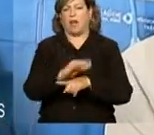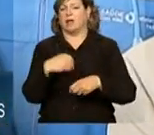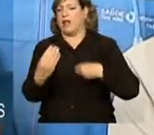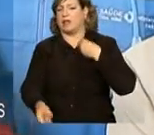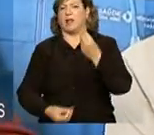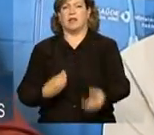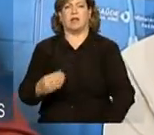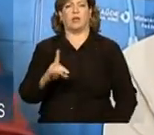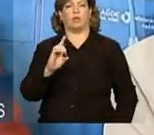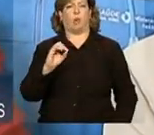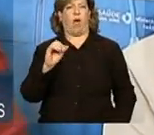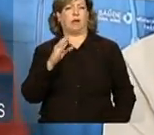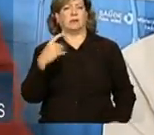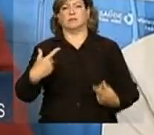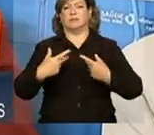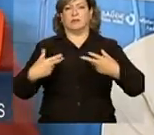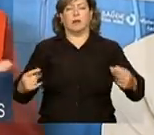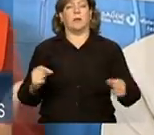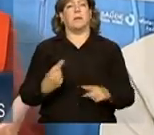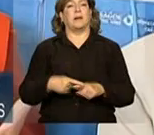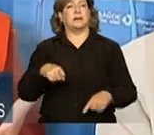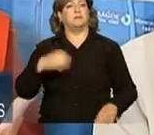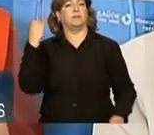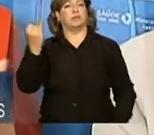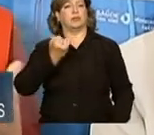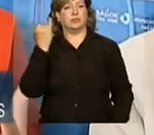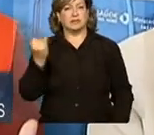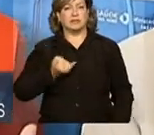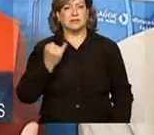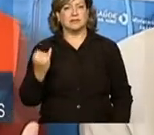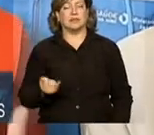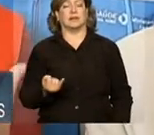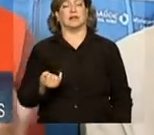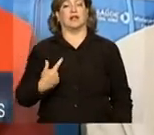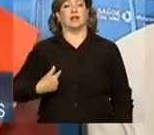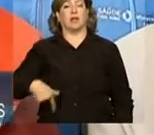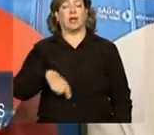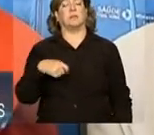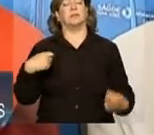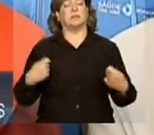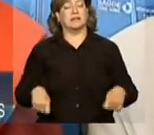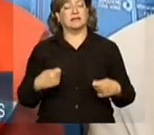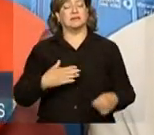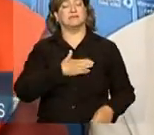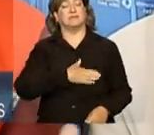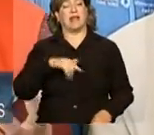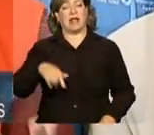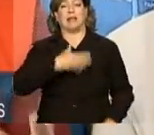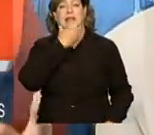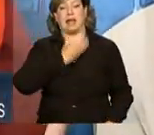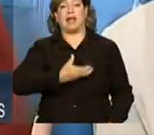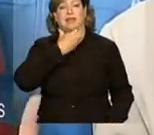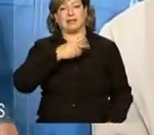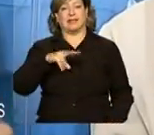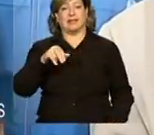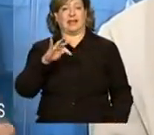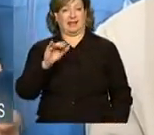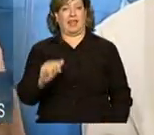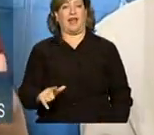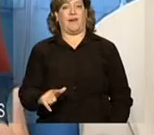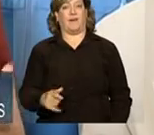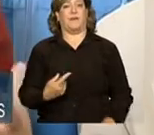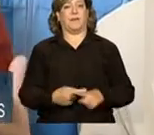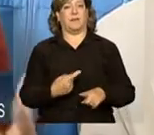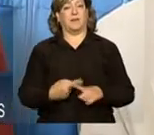Que deve ser algo que nós tenhamos de comemorar nesse Natal. É uma